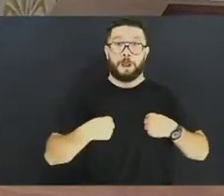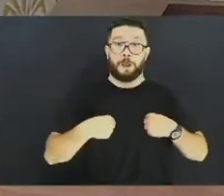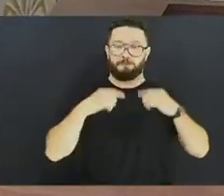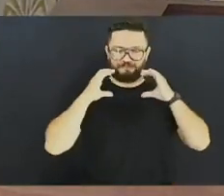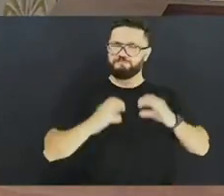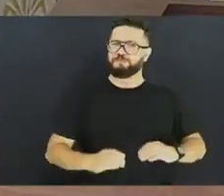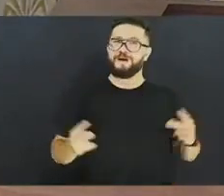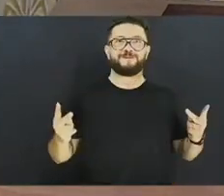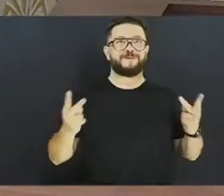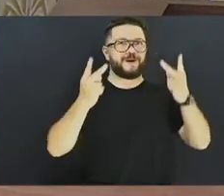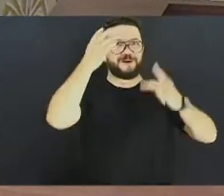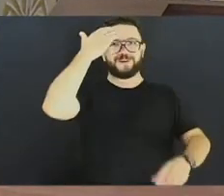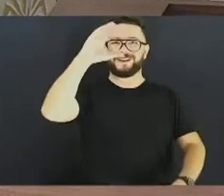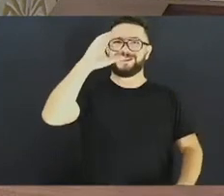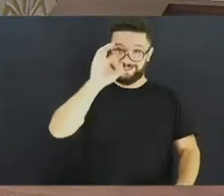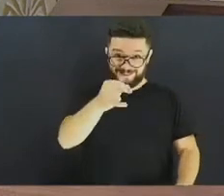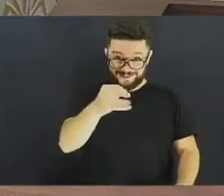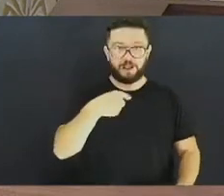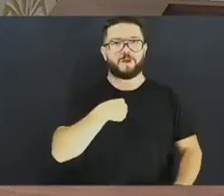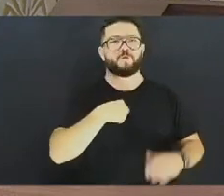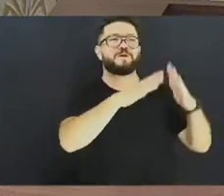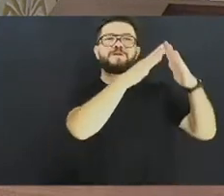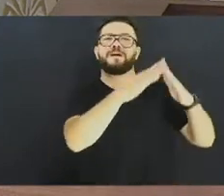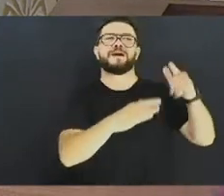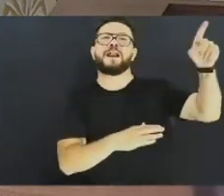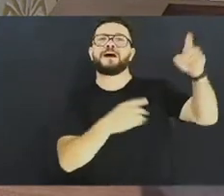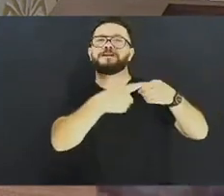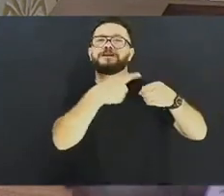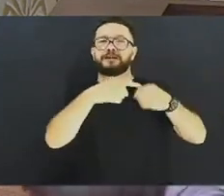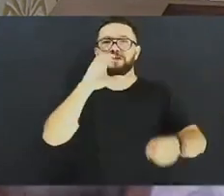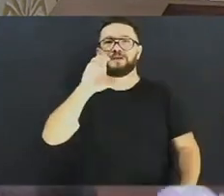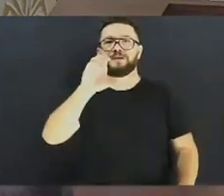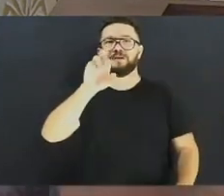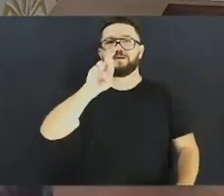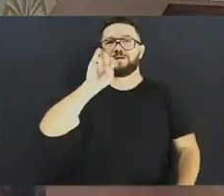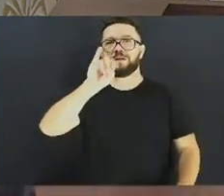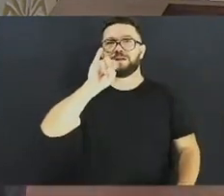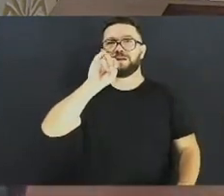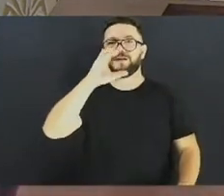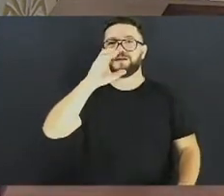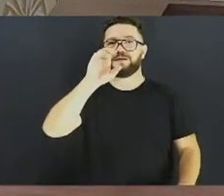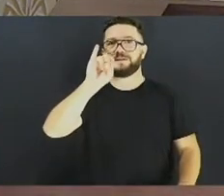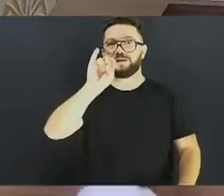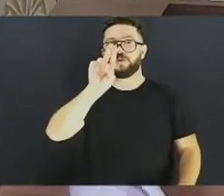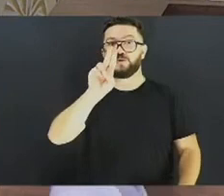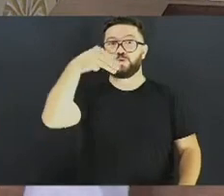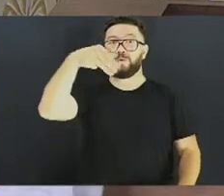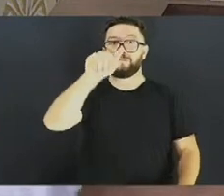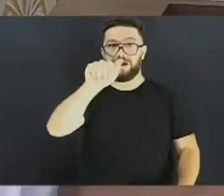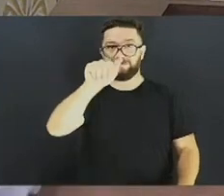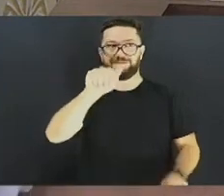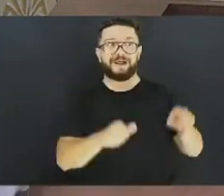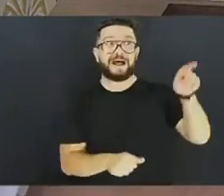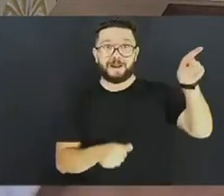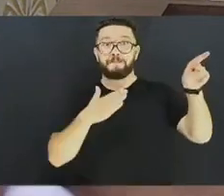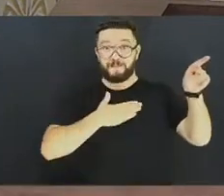Curitiba, porque eu nasci em Criciúma, onde meu avô foi o primeiro prefeito. Eu faço esse pouco de introdução para